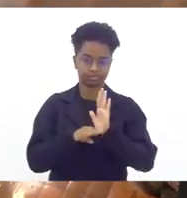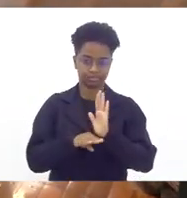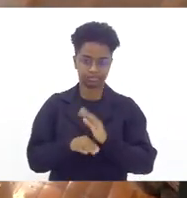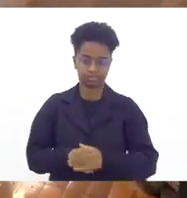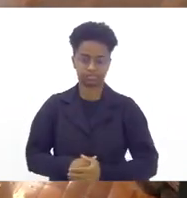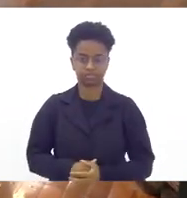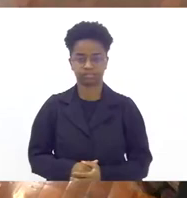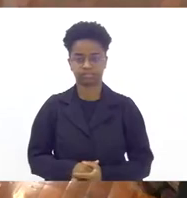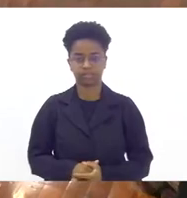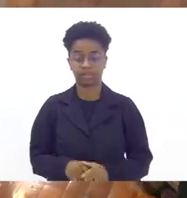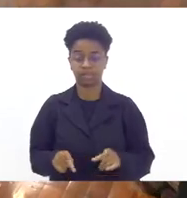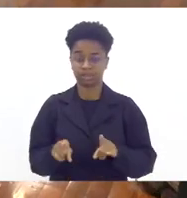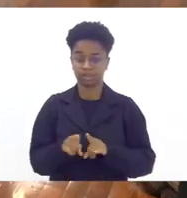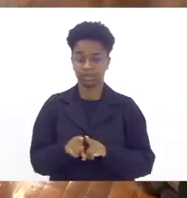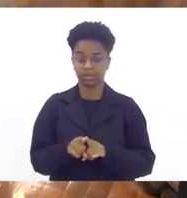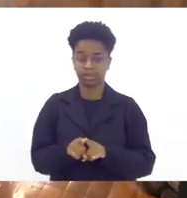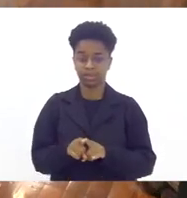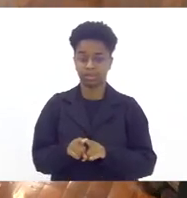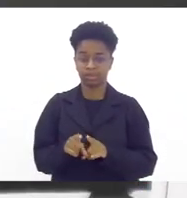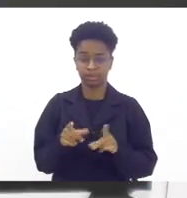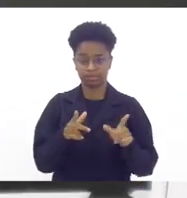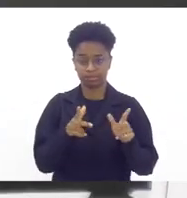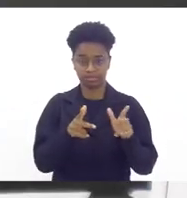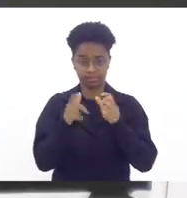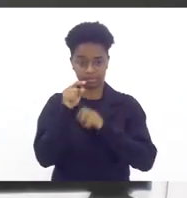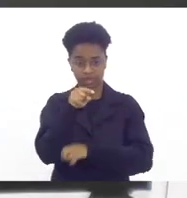e vendo o meu professor Antônio,